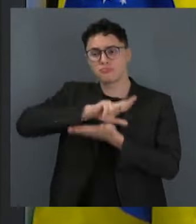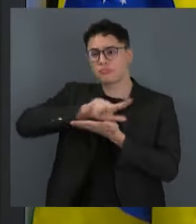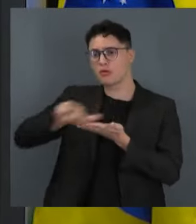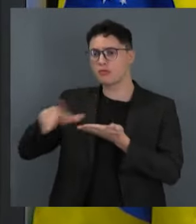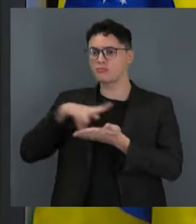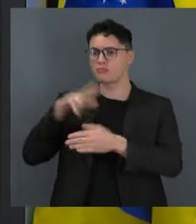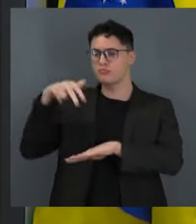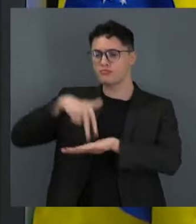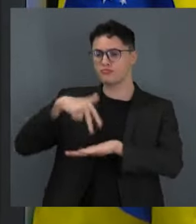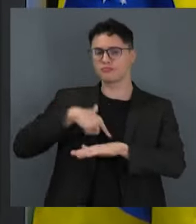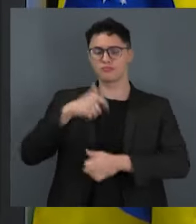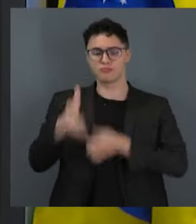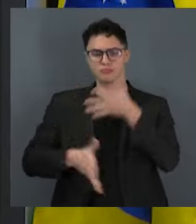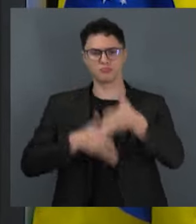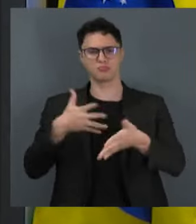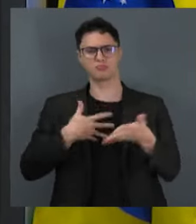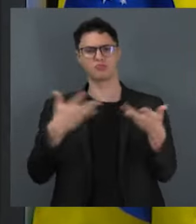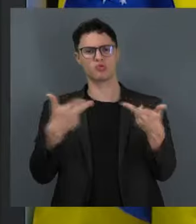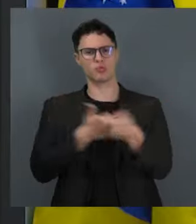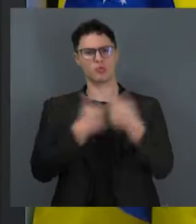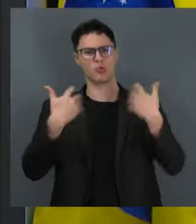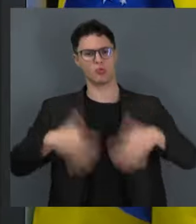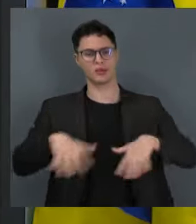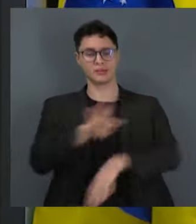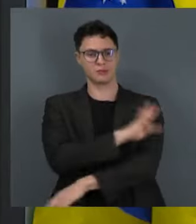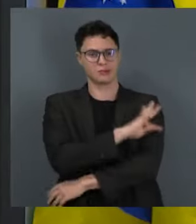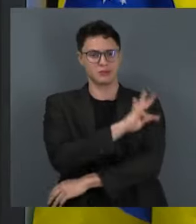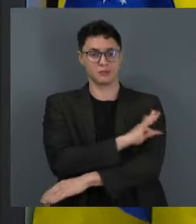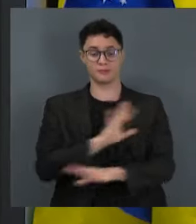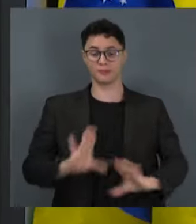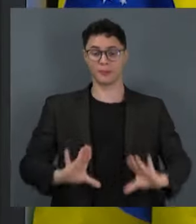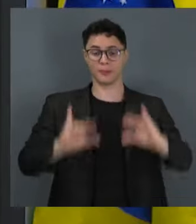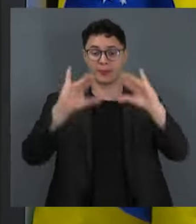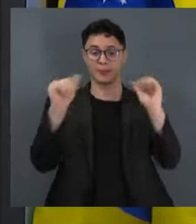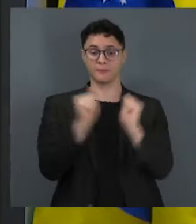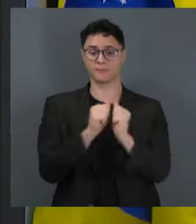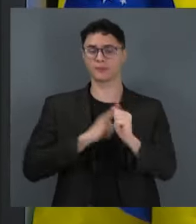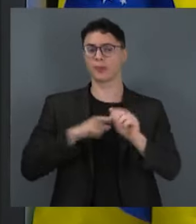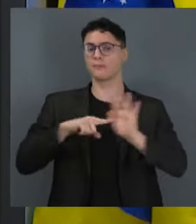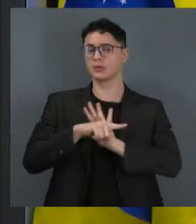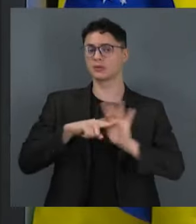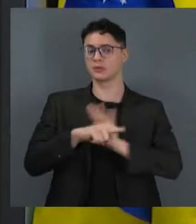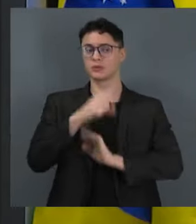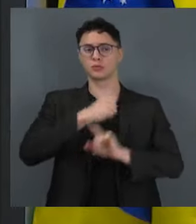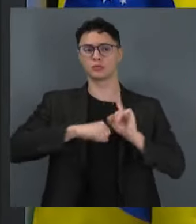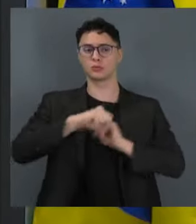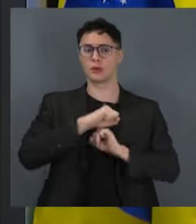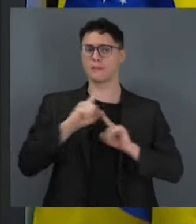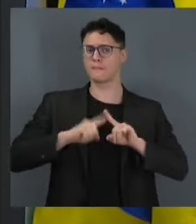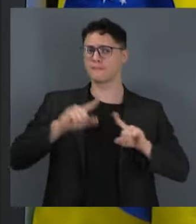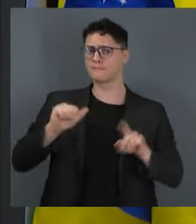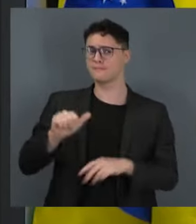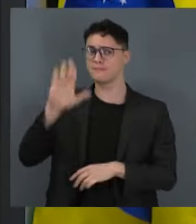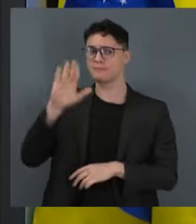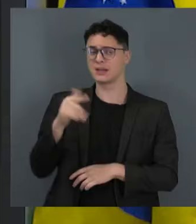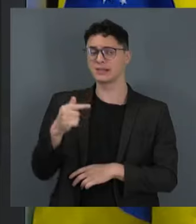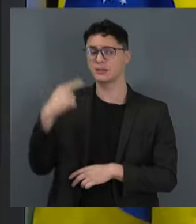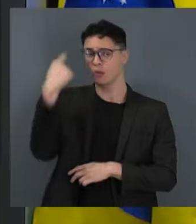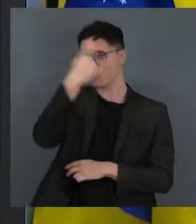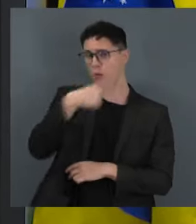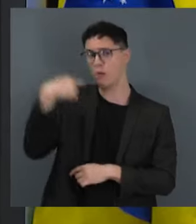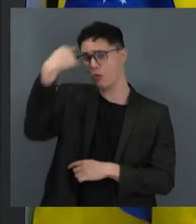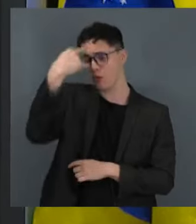fizeram uma exposição brilhante técnica científica com estatísticas sociais mais de 7 horas nessa